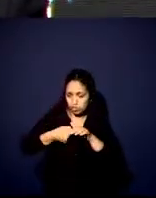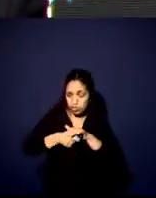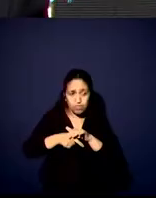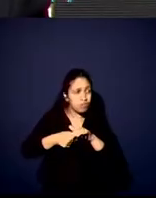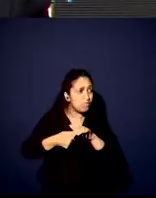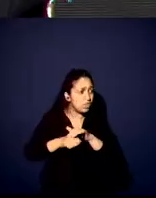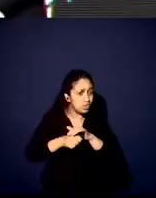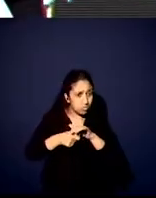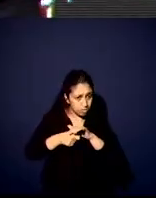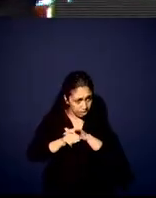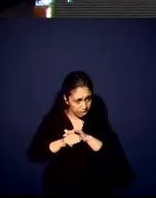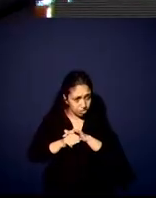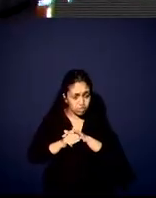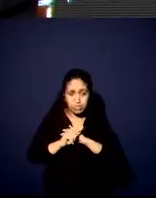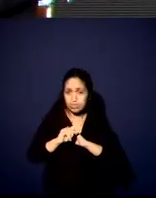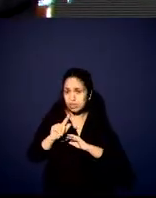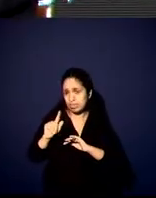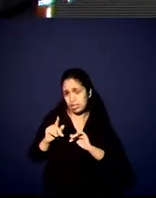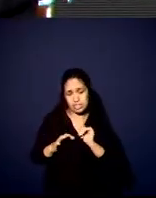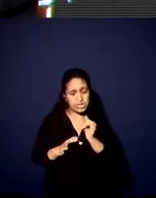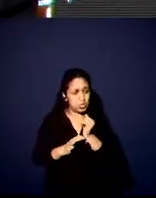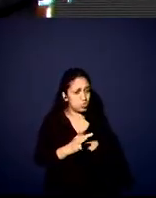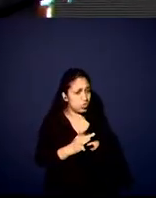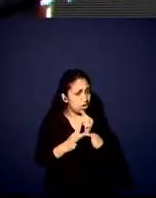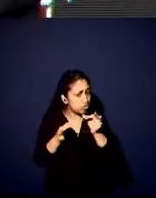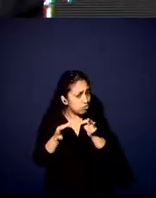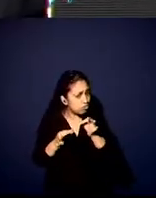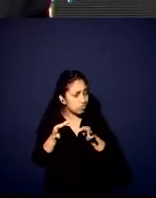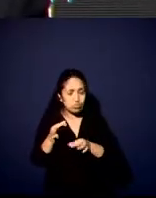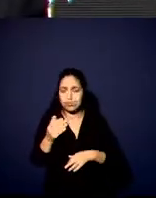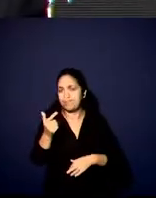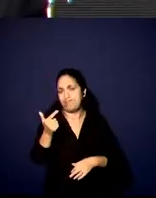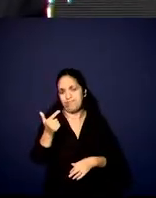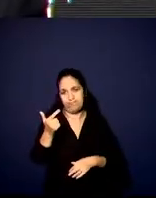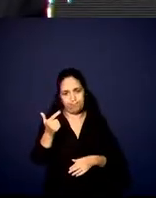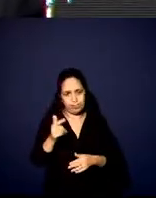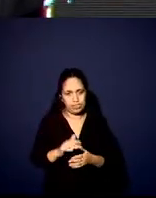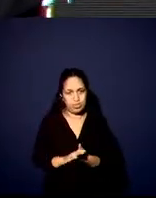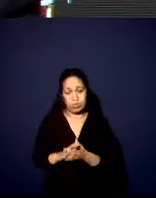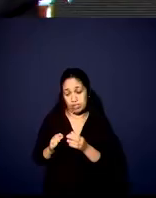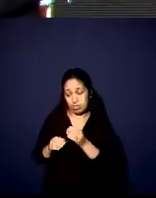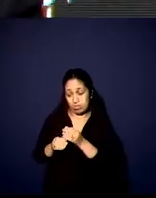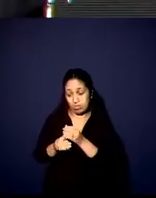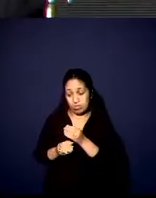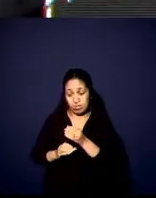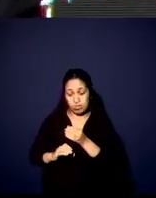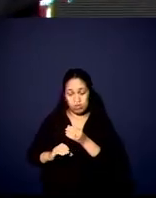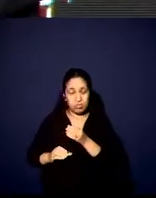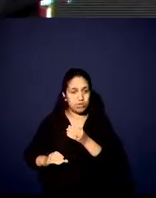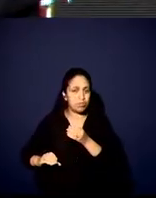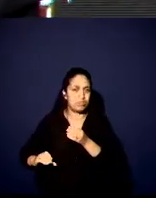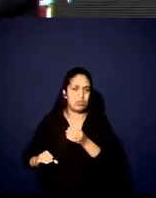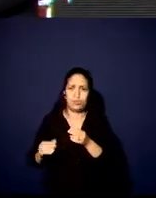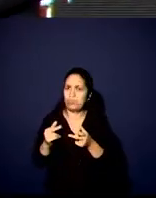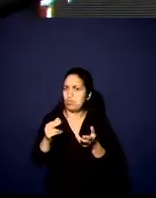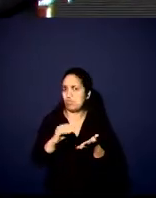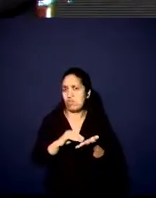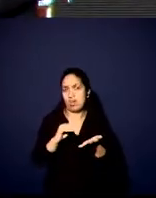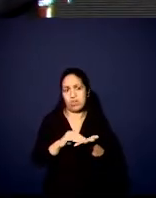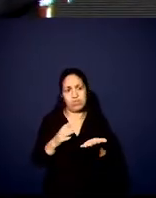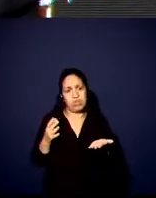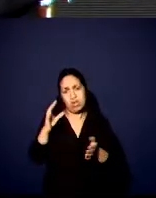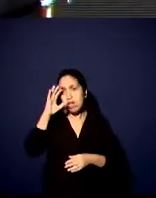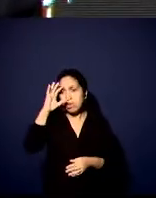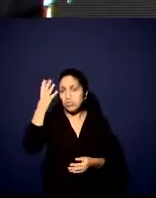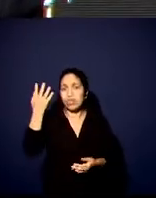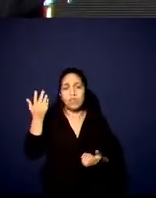investidores externos que não sentem segurança jurídica por exemplo a questão do saneamento ficou com alguns gargalos que precisam ser resolvidas tanto